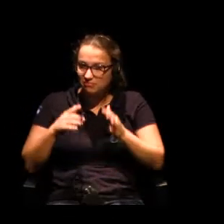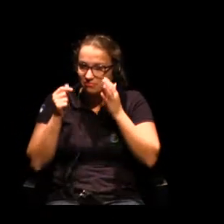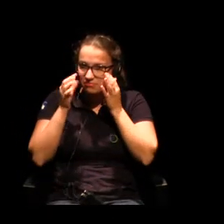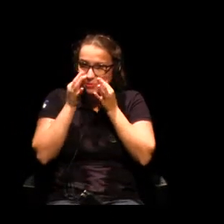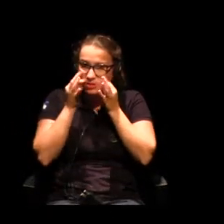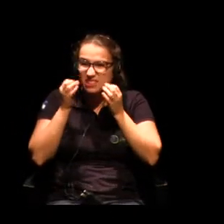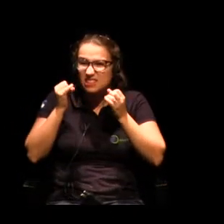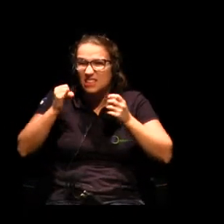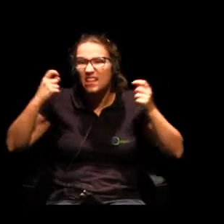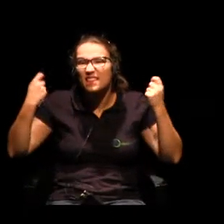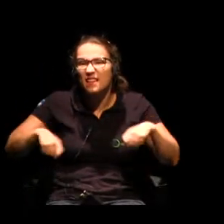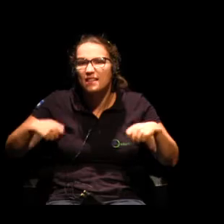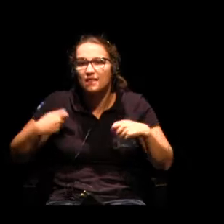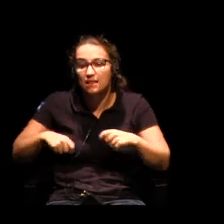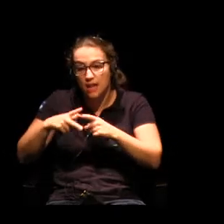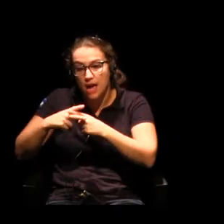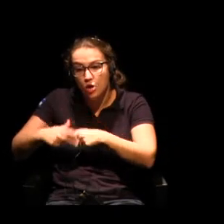se